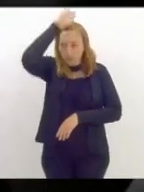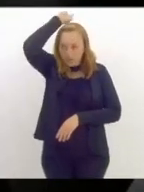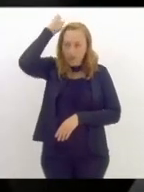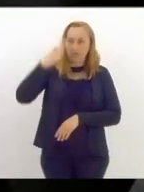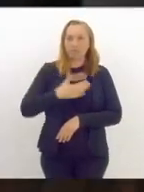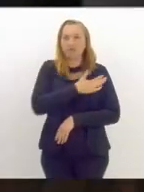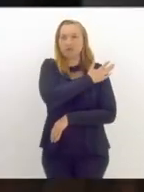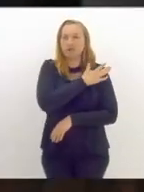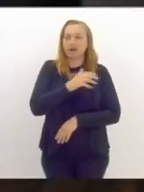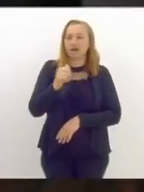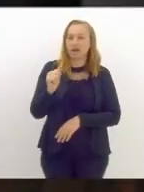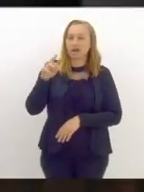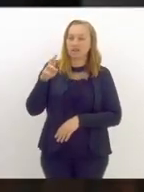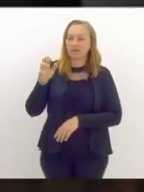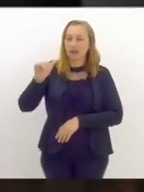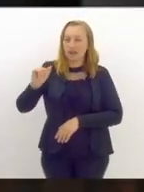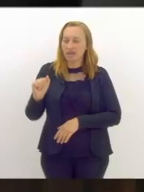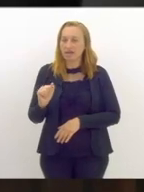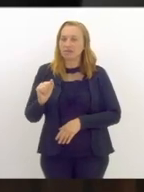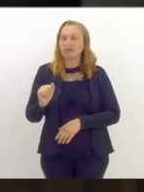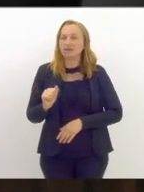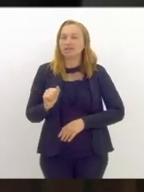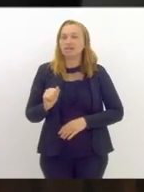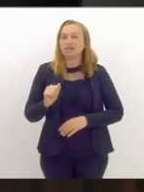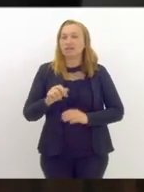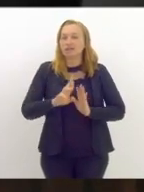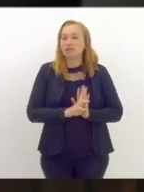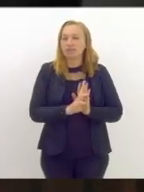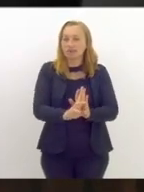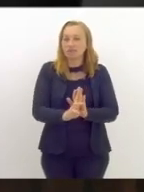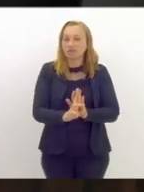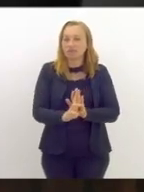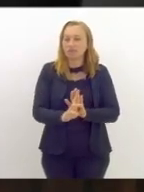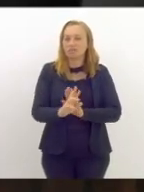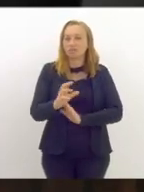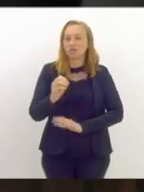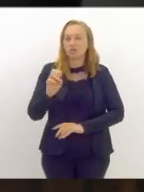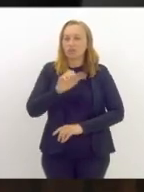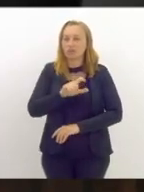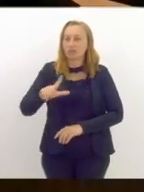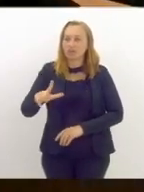André Ellengluber, aqui representando o coronel bombeiro Leandro Sampaio.